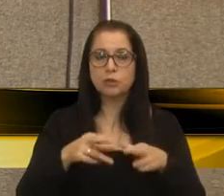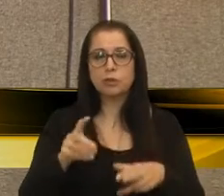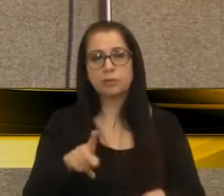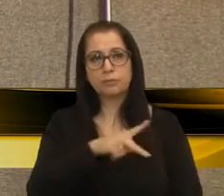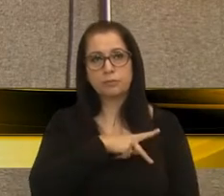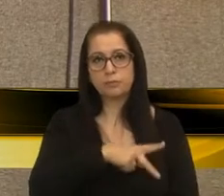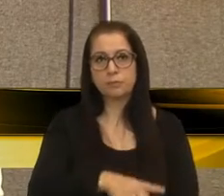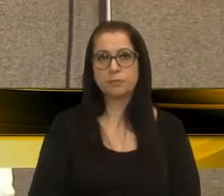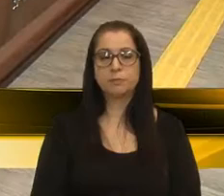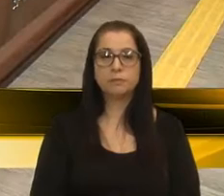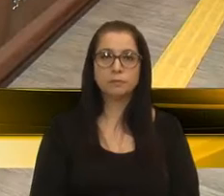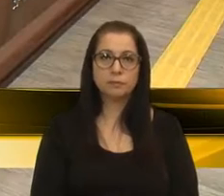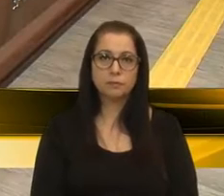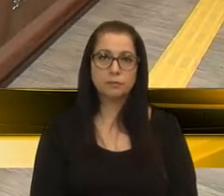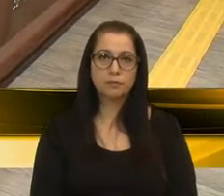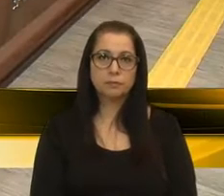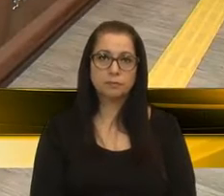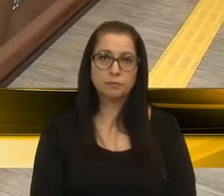isso, senhor presidente.